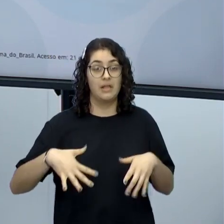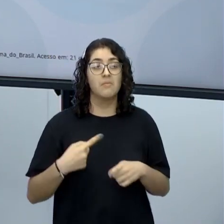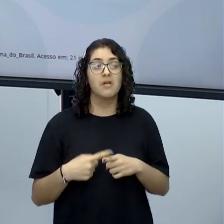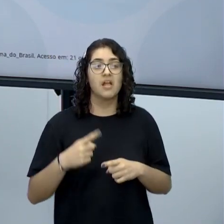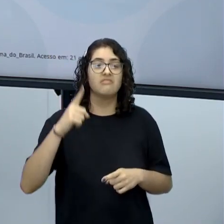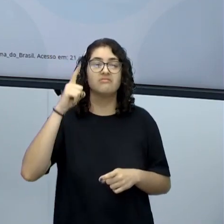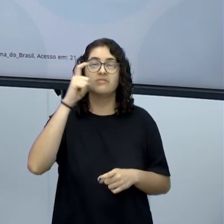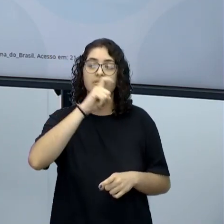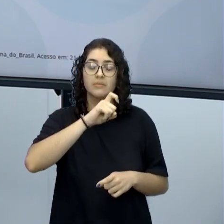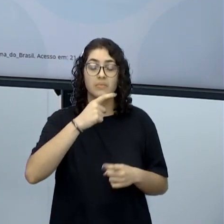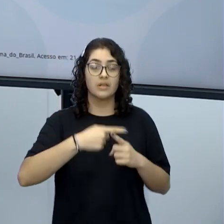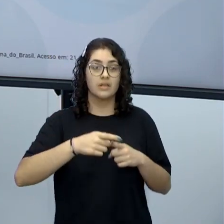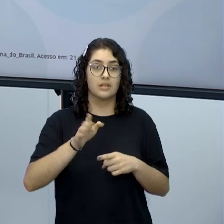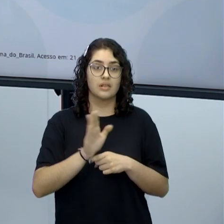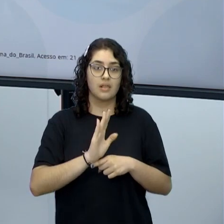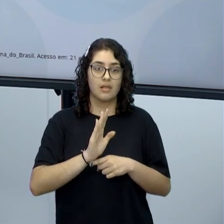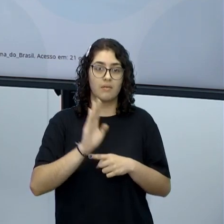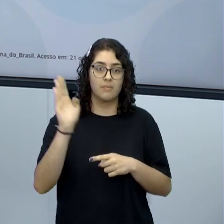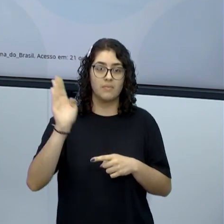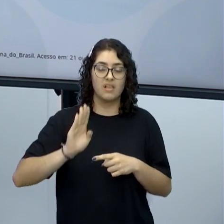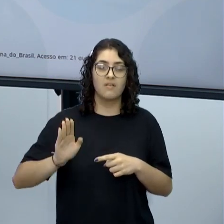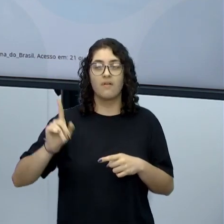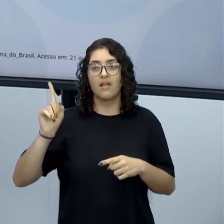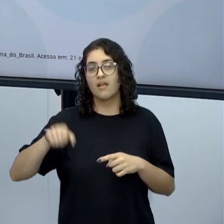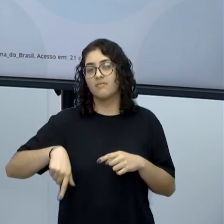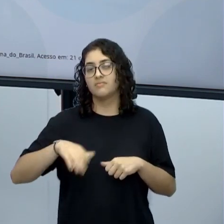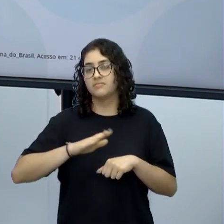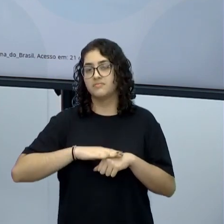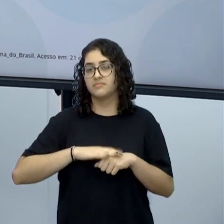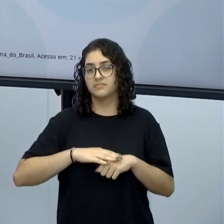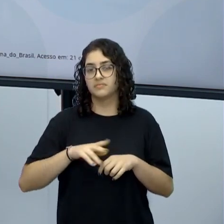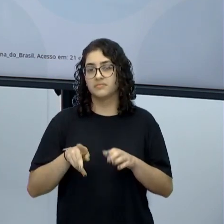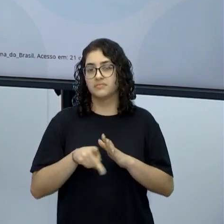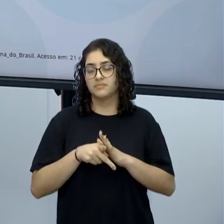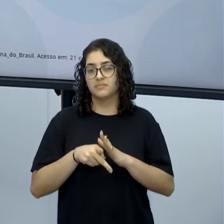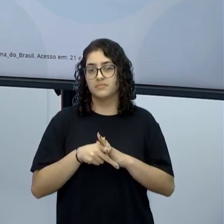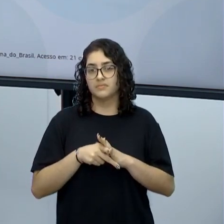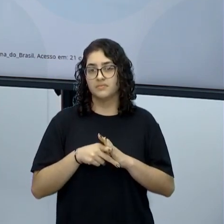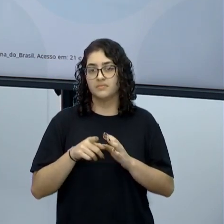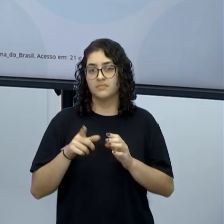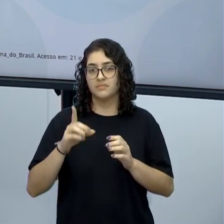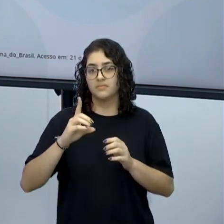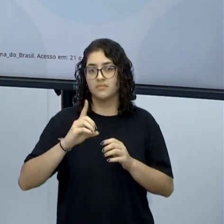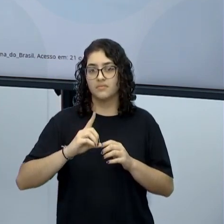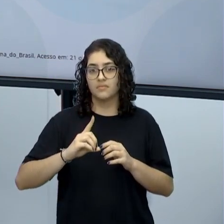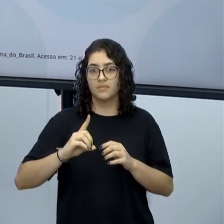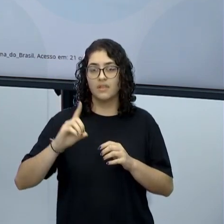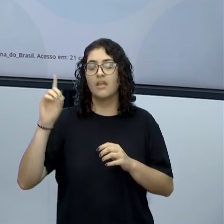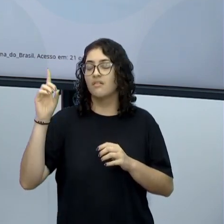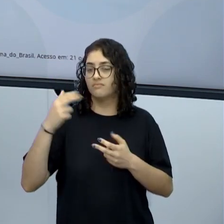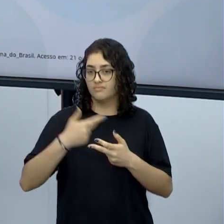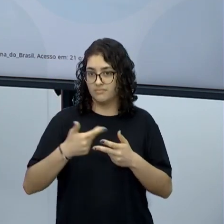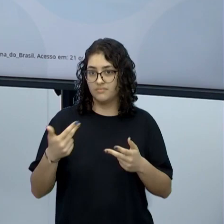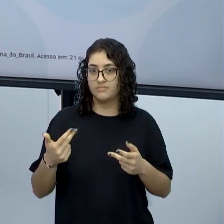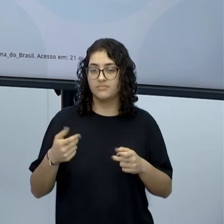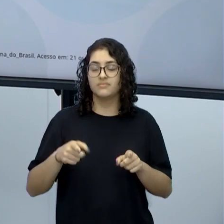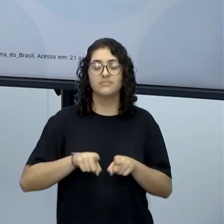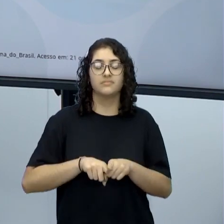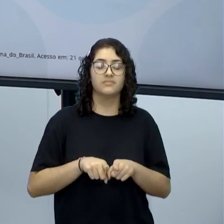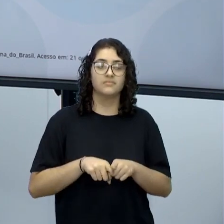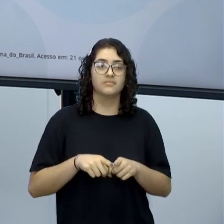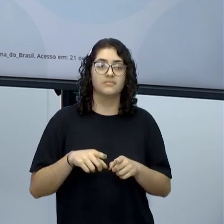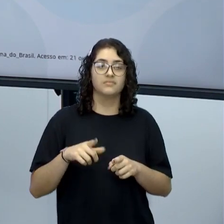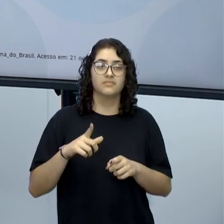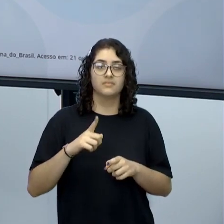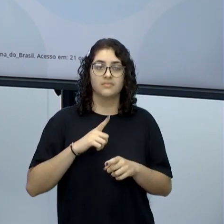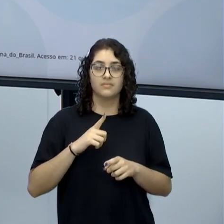cinema brasileiro ele é feito de clássicos, né? Sei lá, tem uns filmes como Deus, o Diabo, a Terra do Sol, tem O